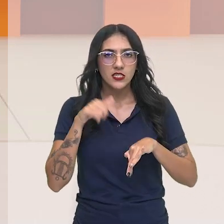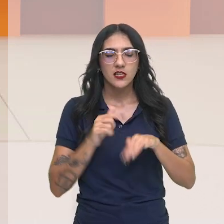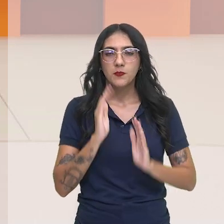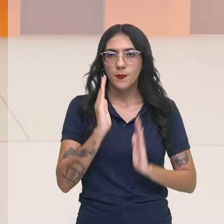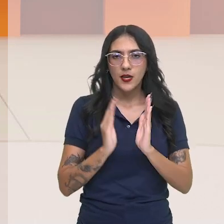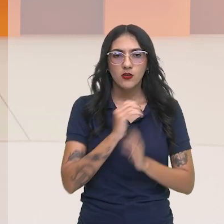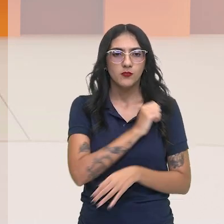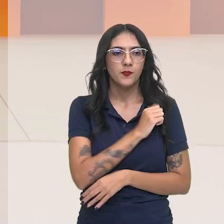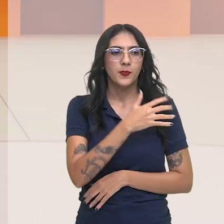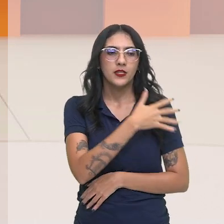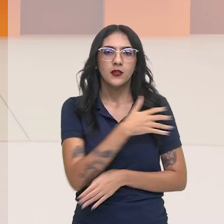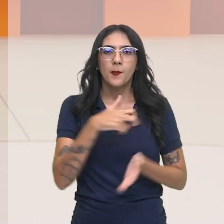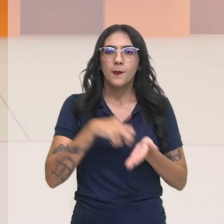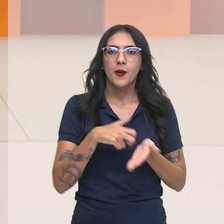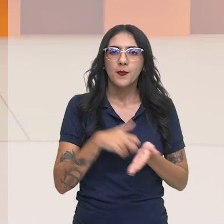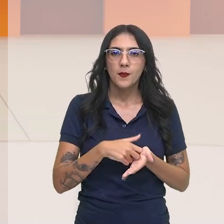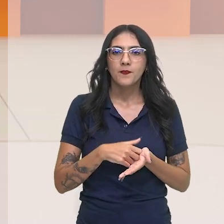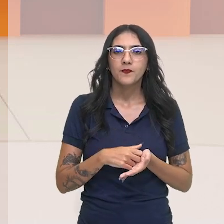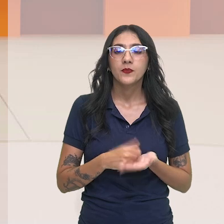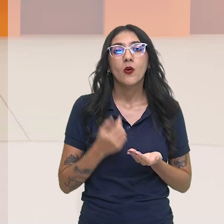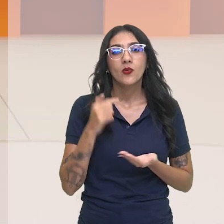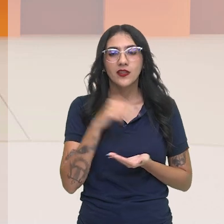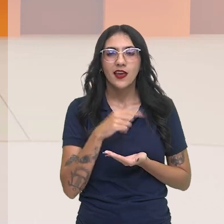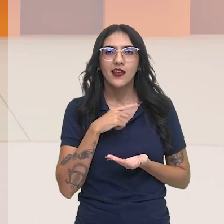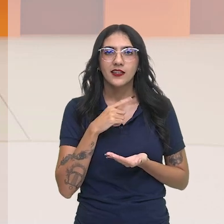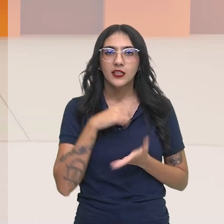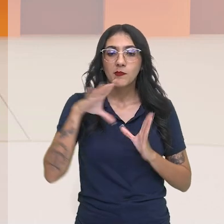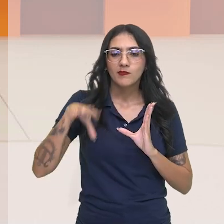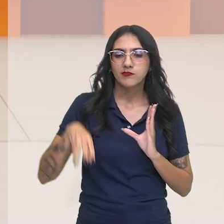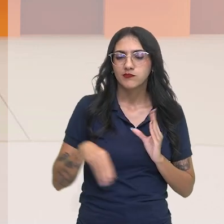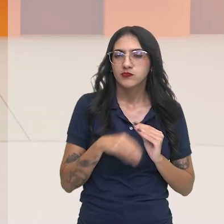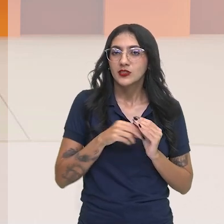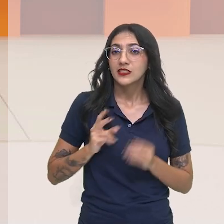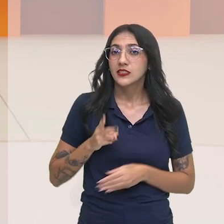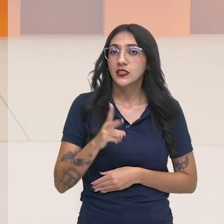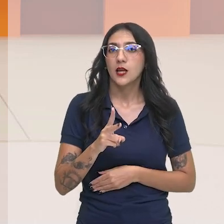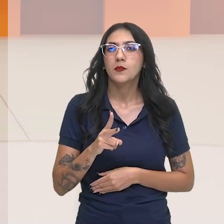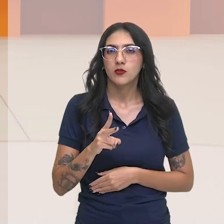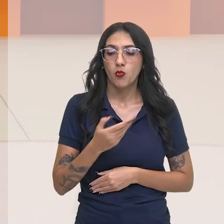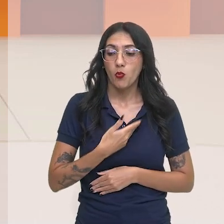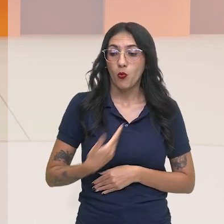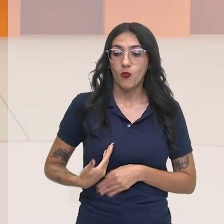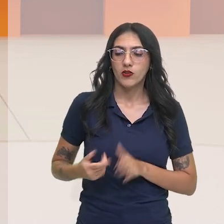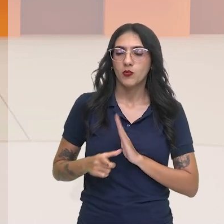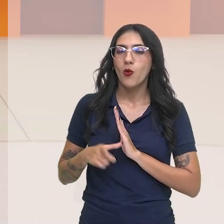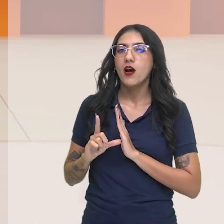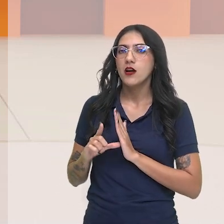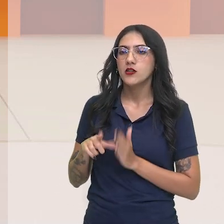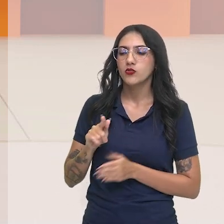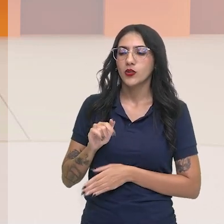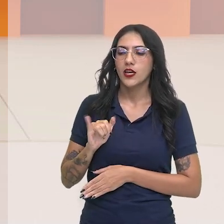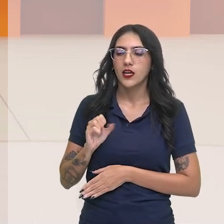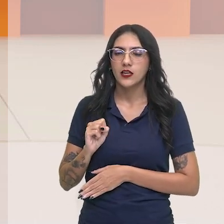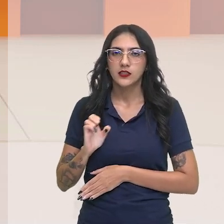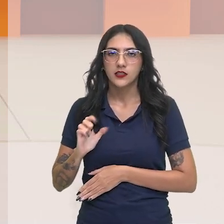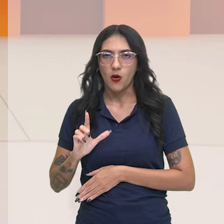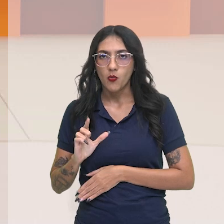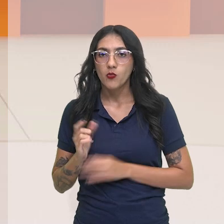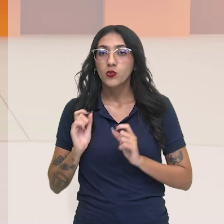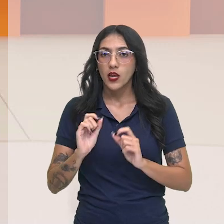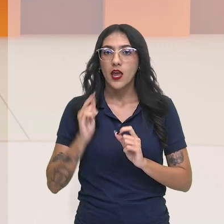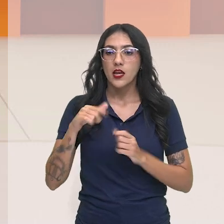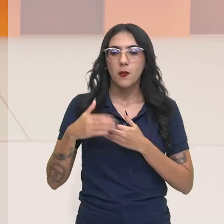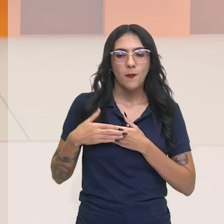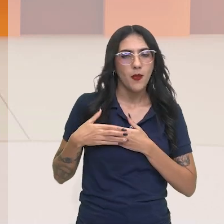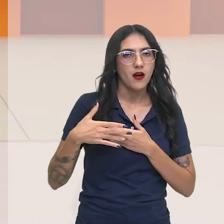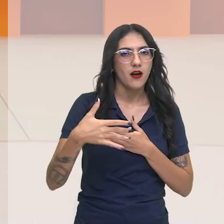e ele que vai dar continuidade ao projeto iniciado no governo anterior, né, no governo do Geisel, de abertura do regime,